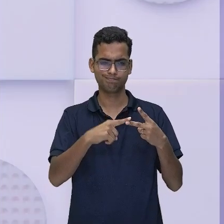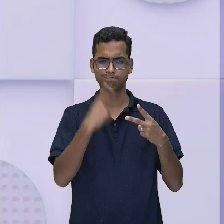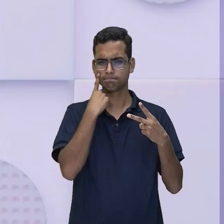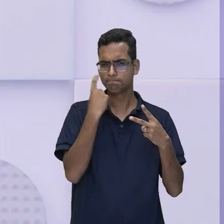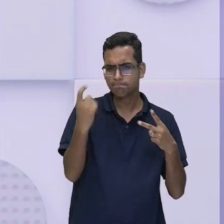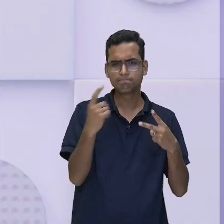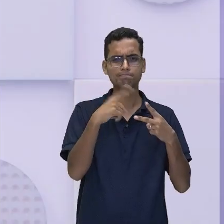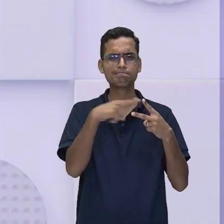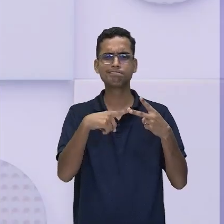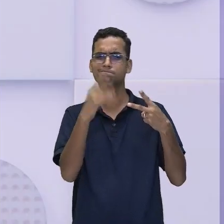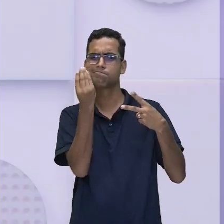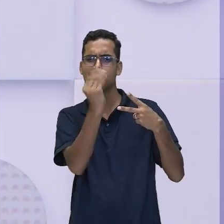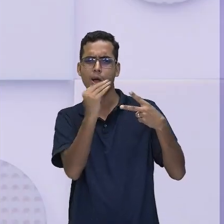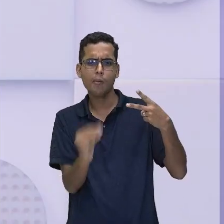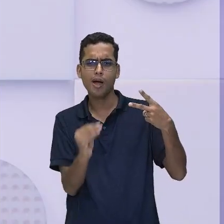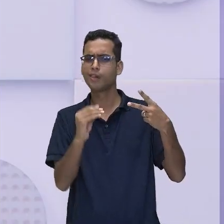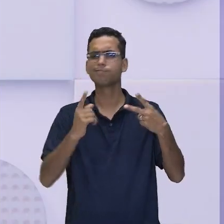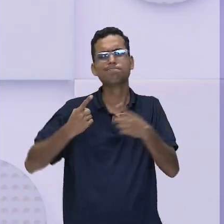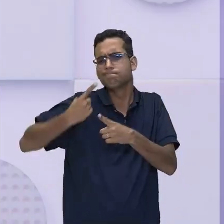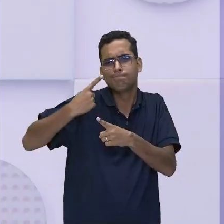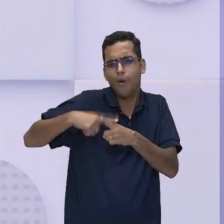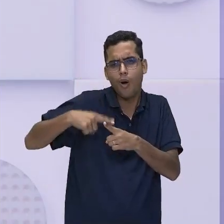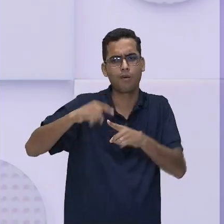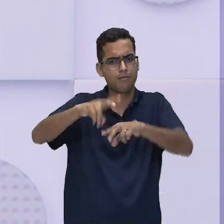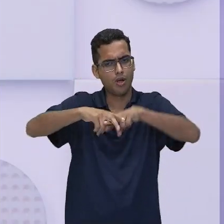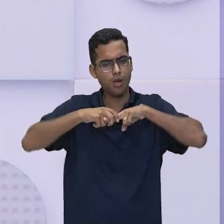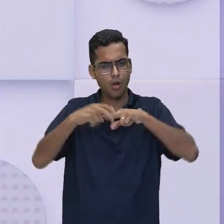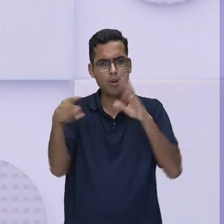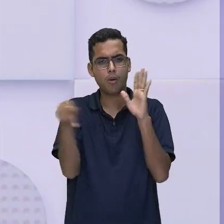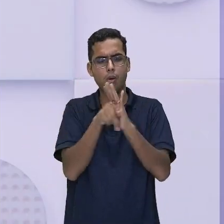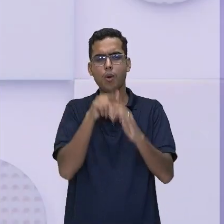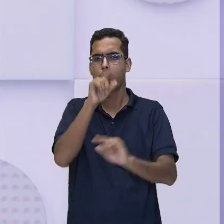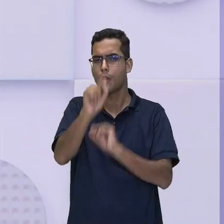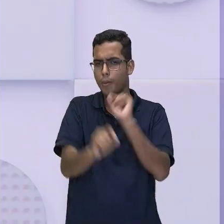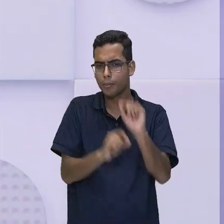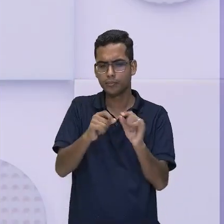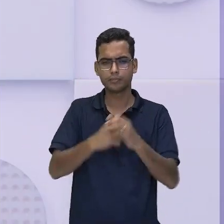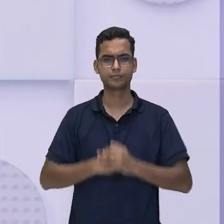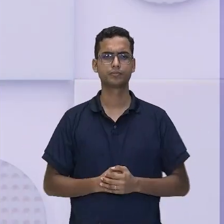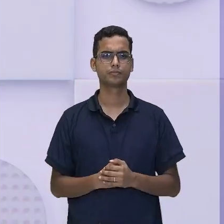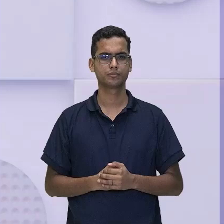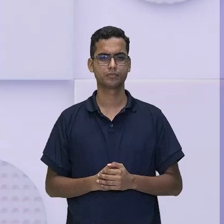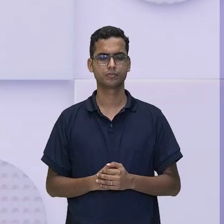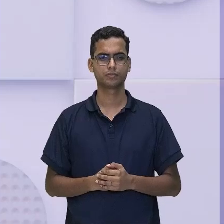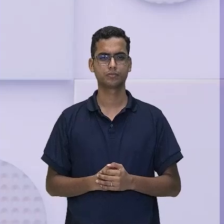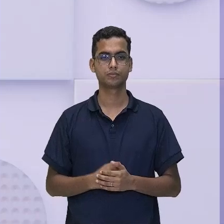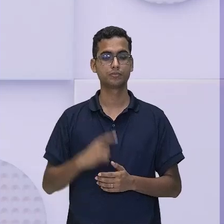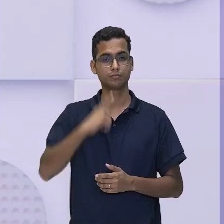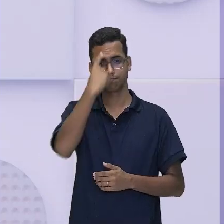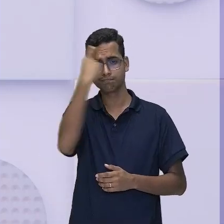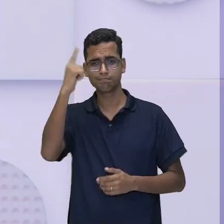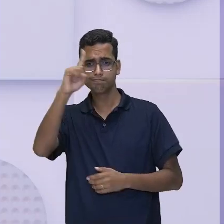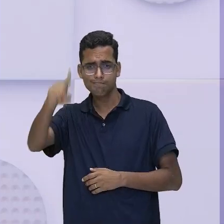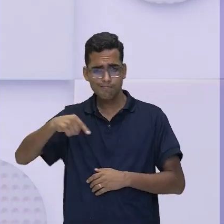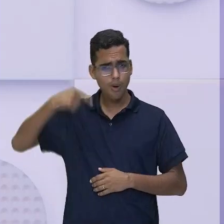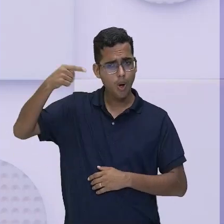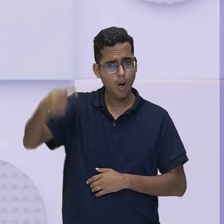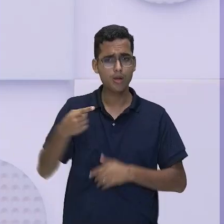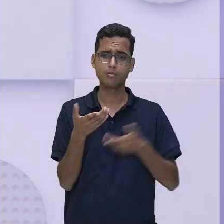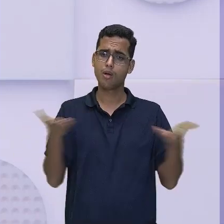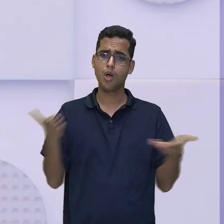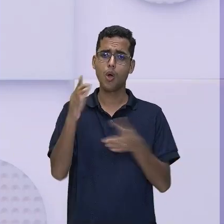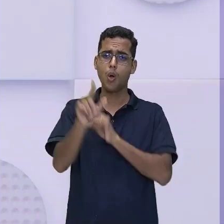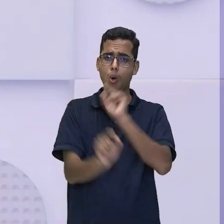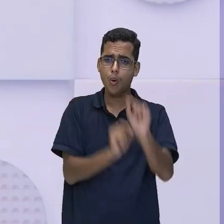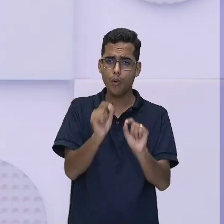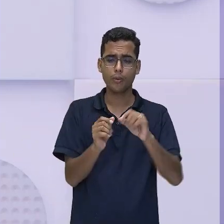coloquei essas duas ideias? Porque elas também vão sedimentar a próxima ideia que nós